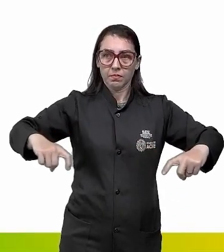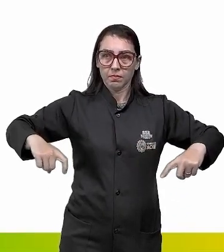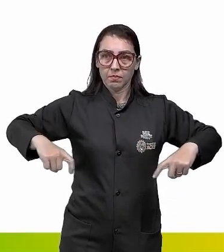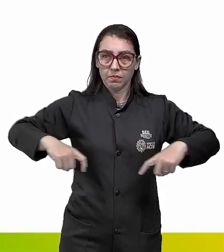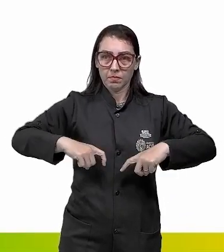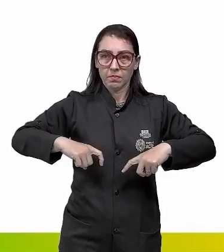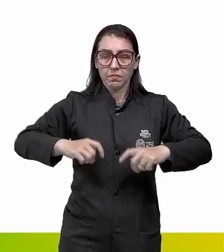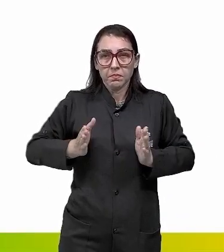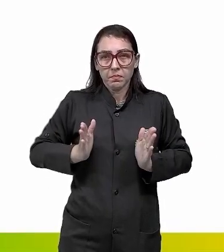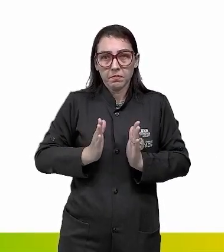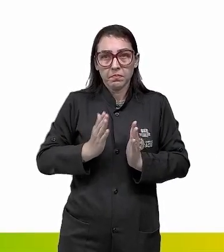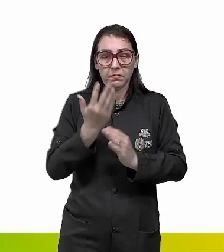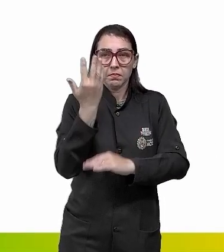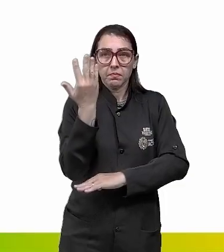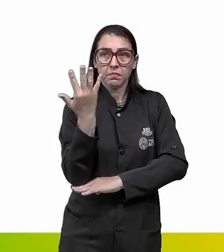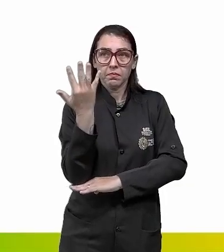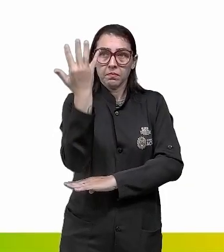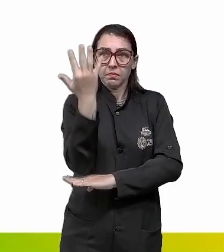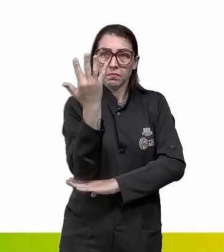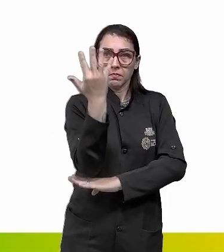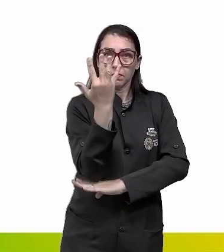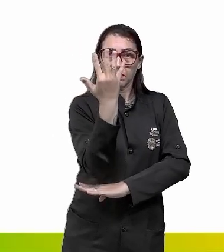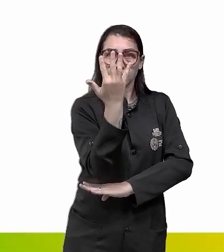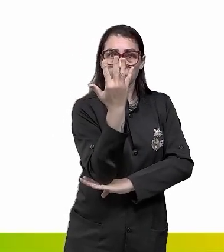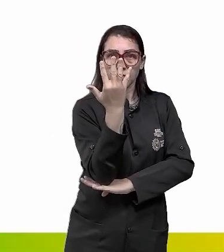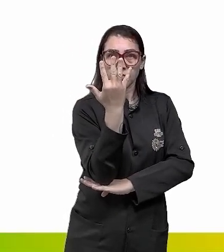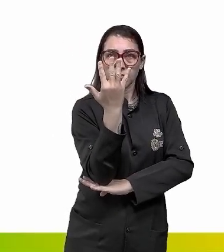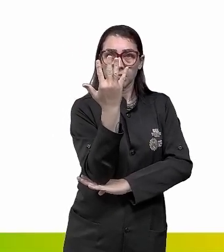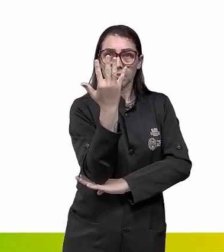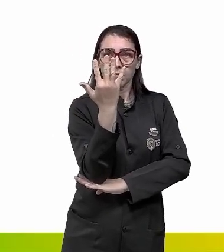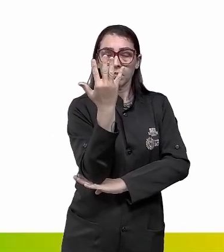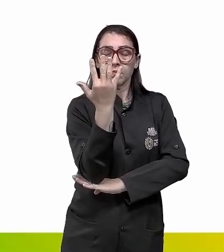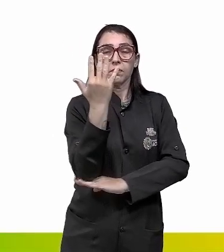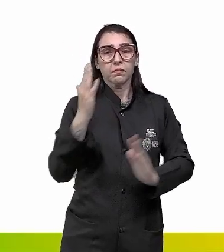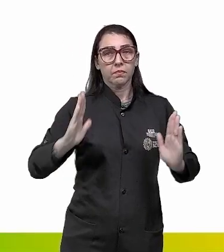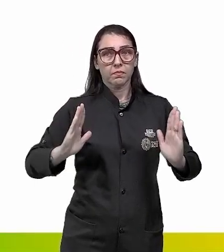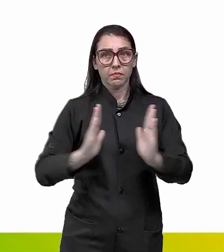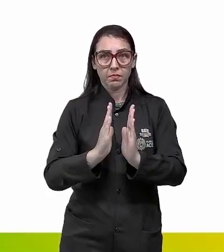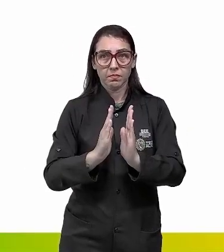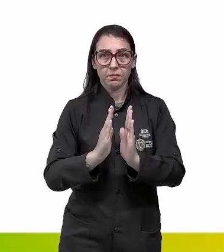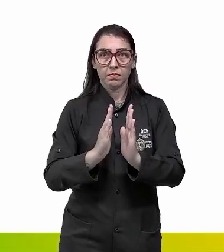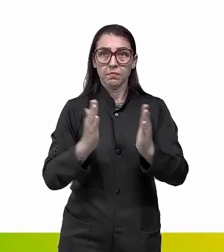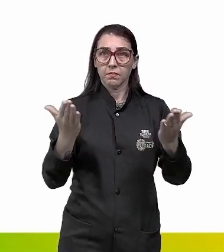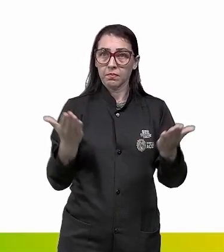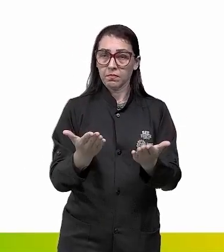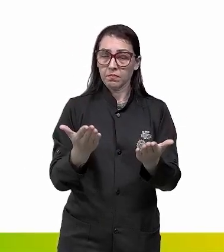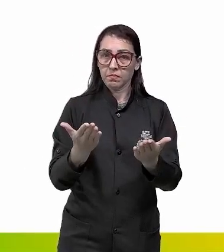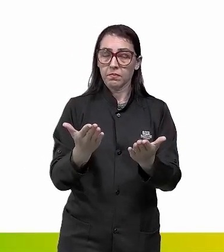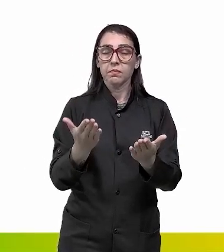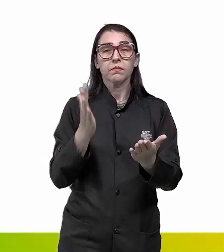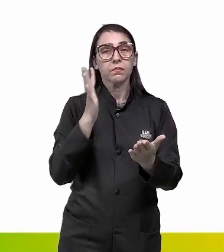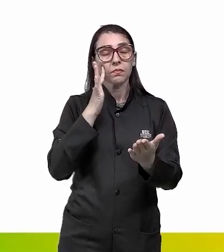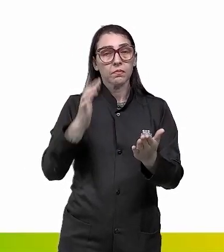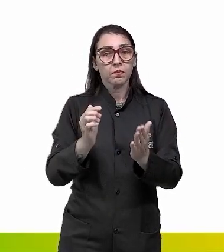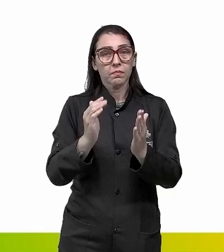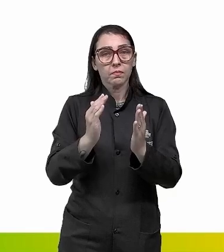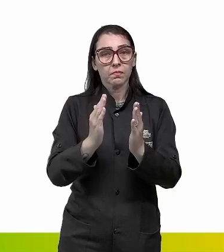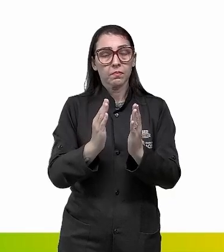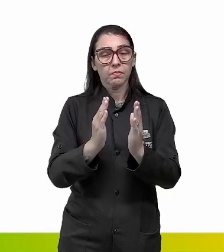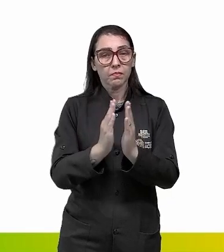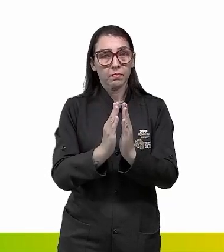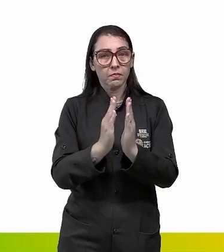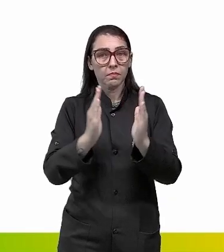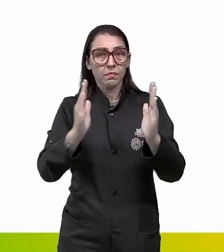cerca pequena, de tal forma. Ok, só uma cerca pequena. Agora vamos fazer isso aqui. Ela decidiu ampliar